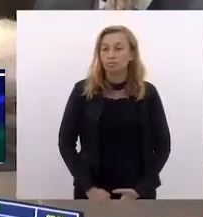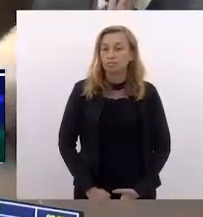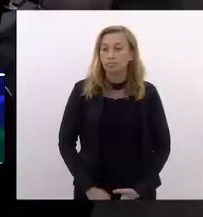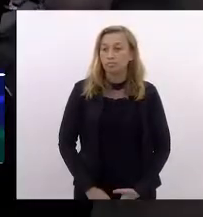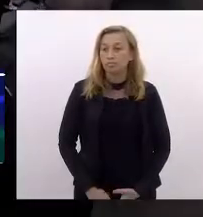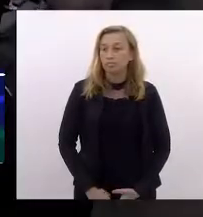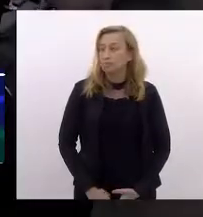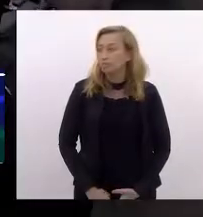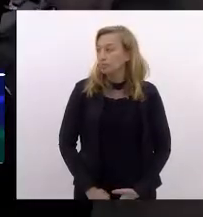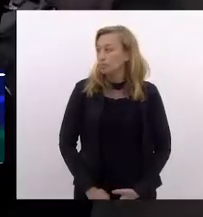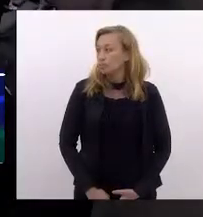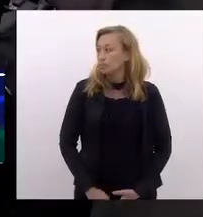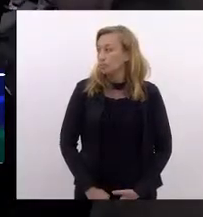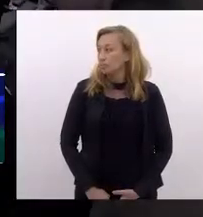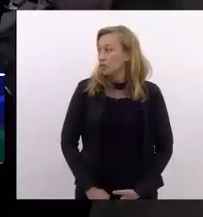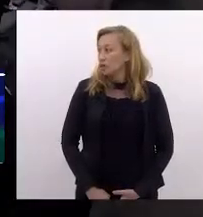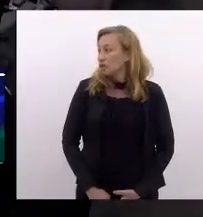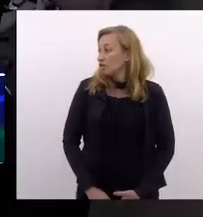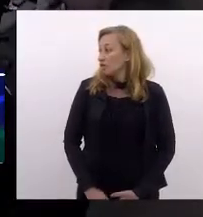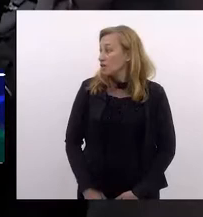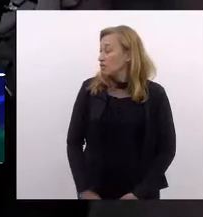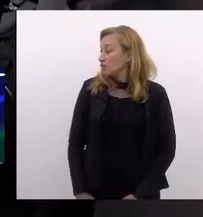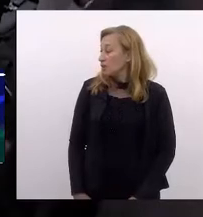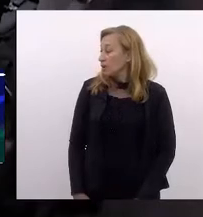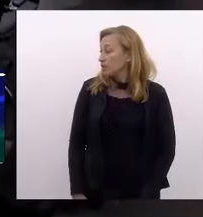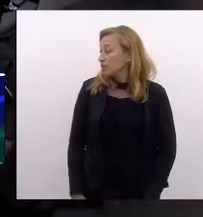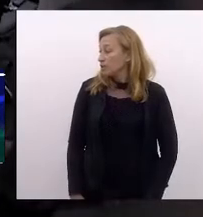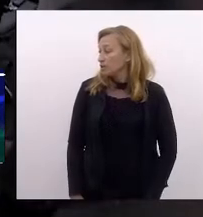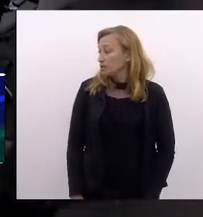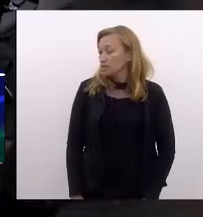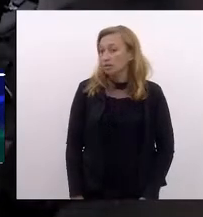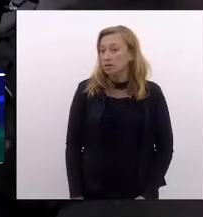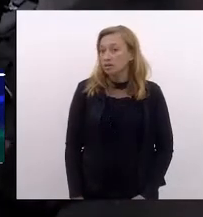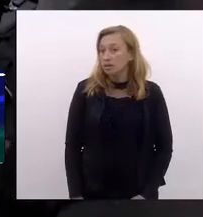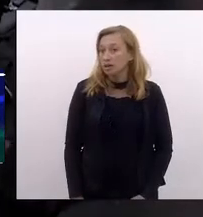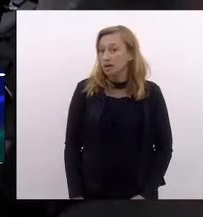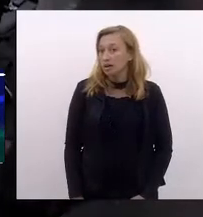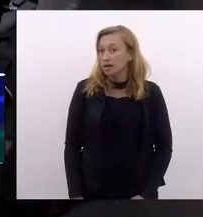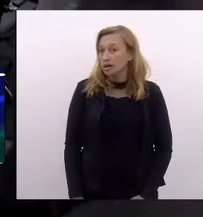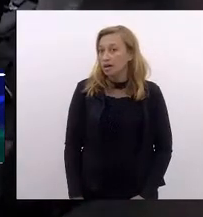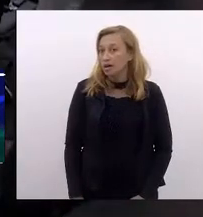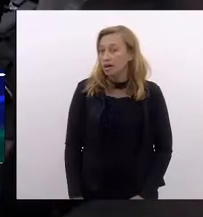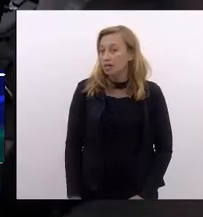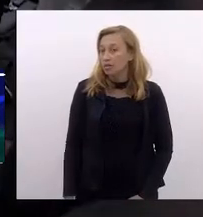E aí E aí